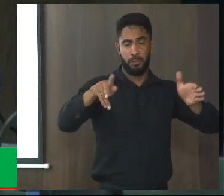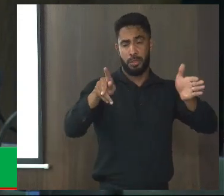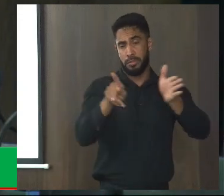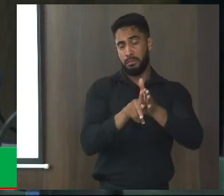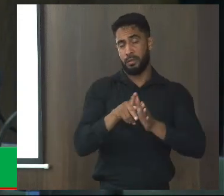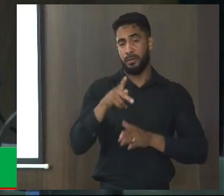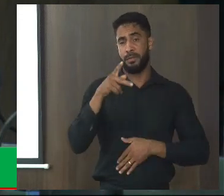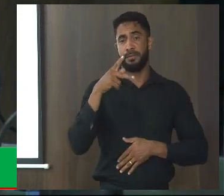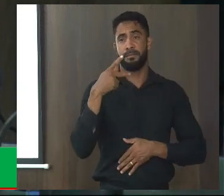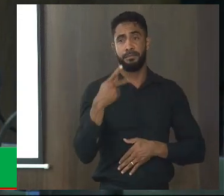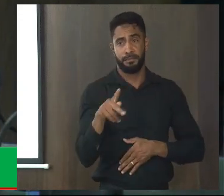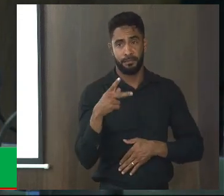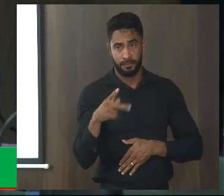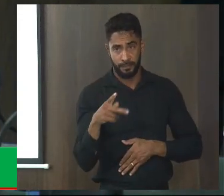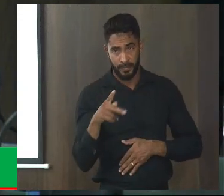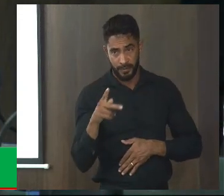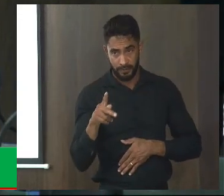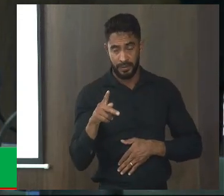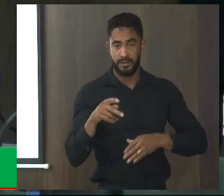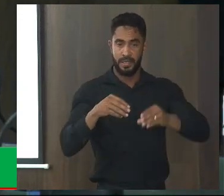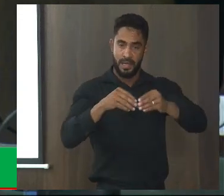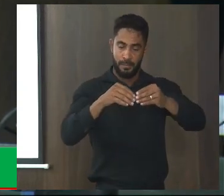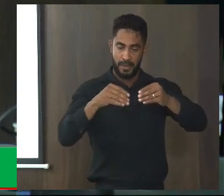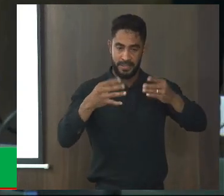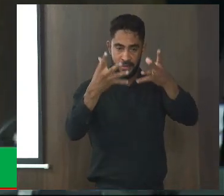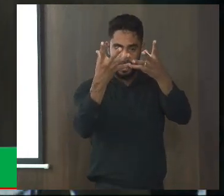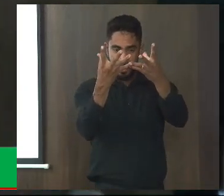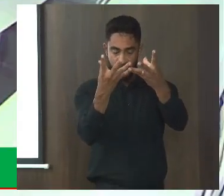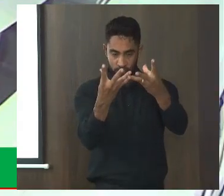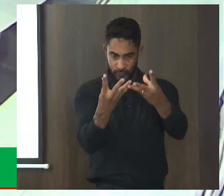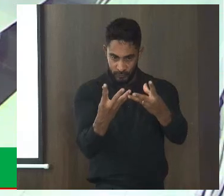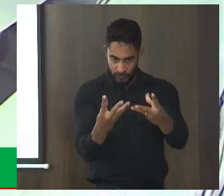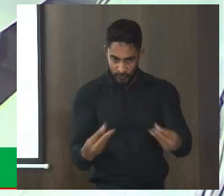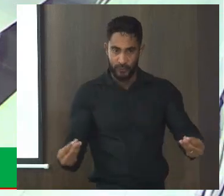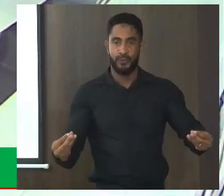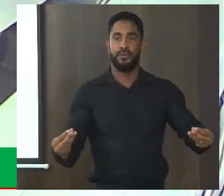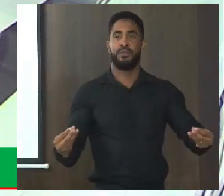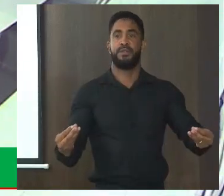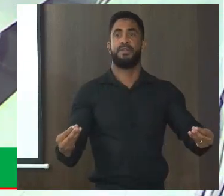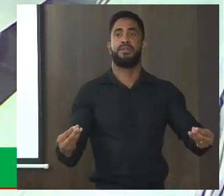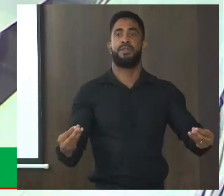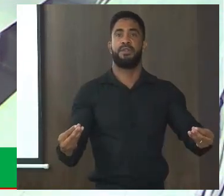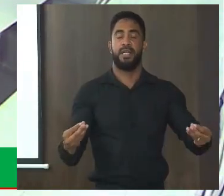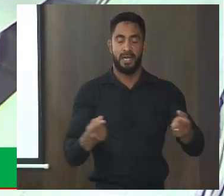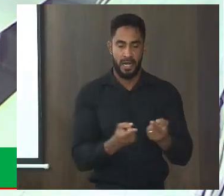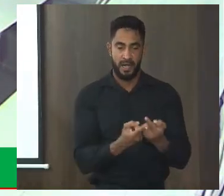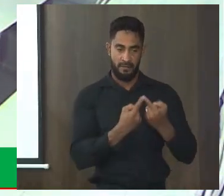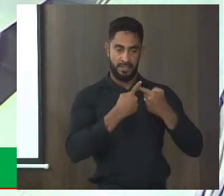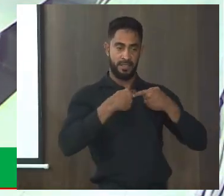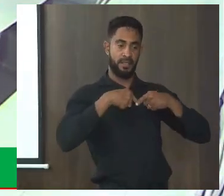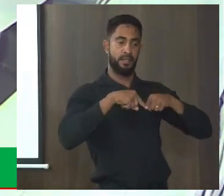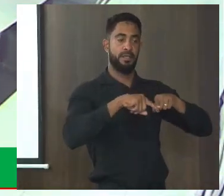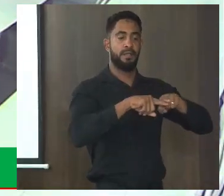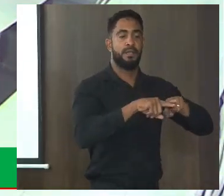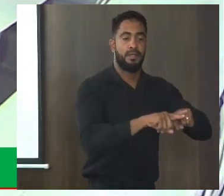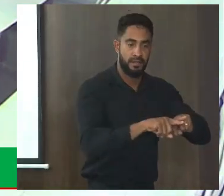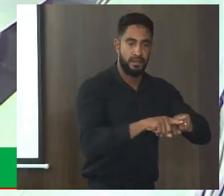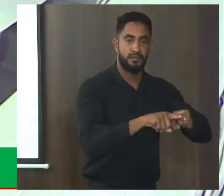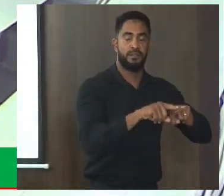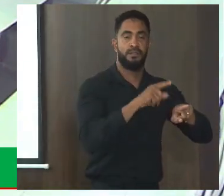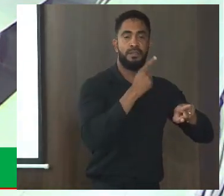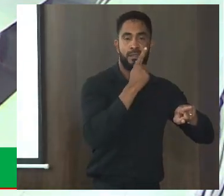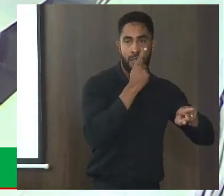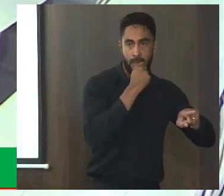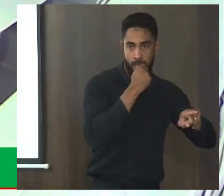lá, para essa areia secar. Depois que essa areia secar, ela vai ser devolvida para o lago,